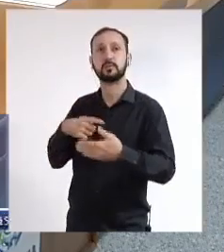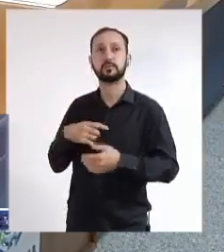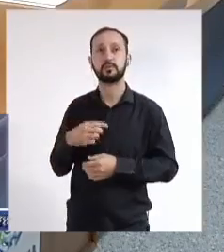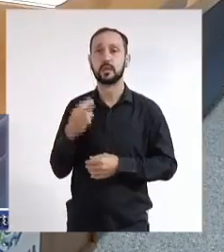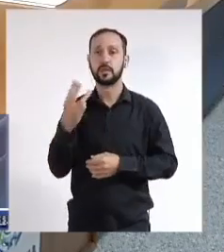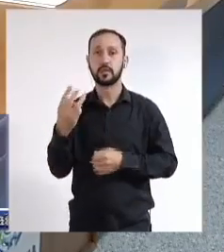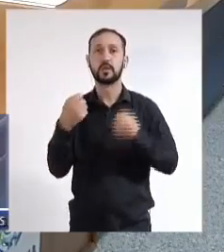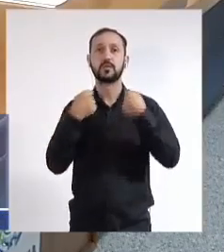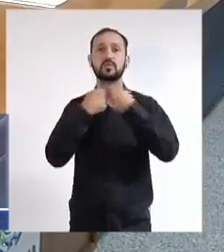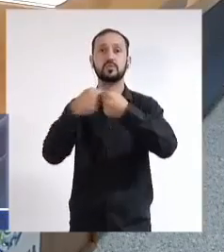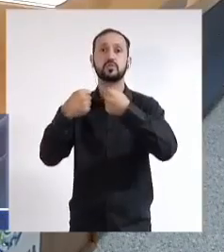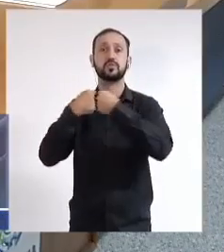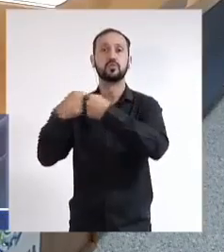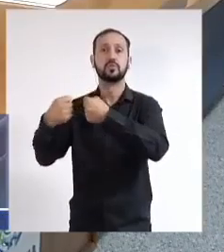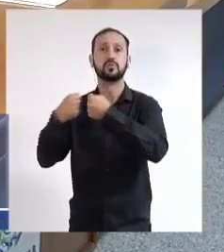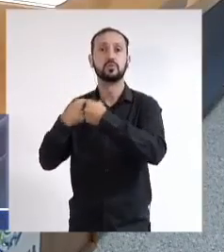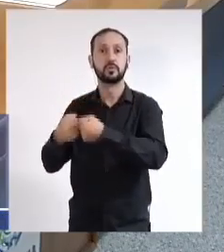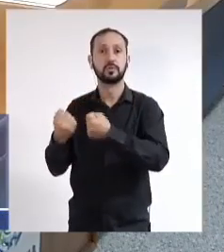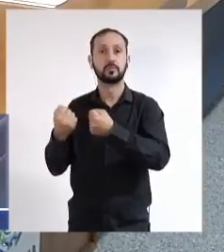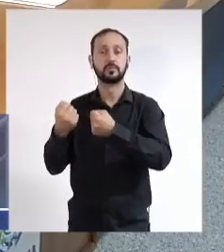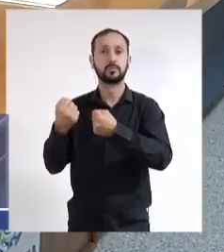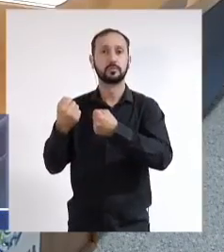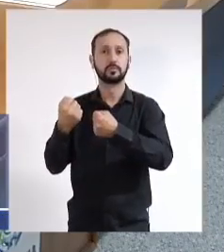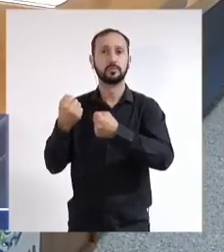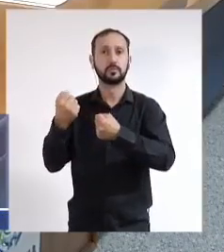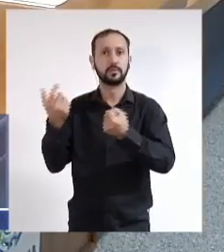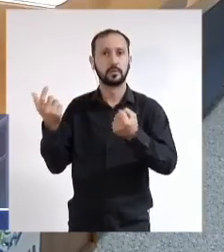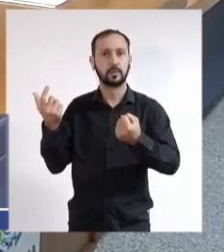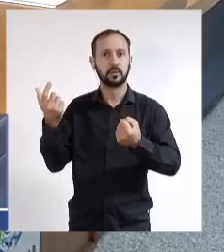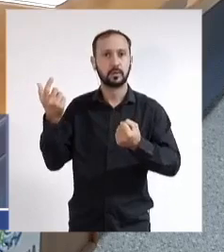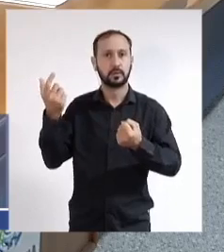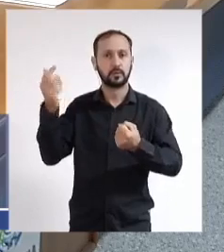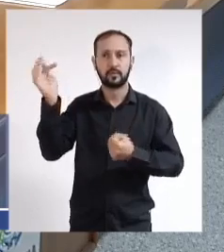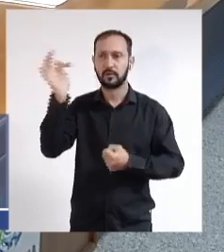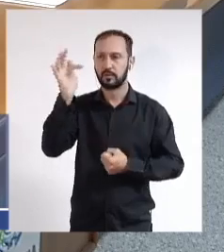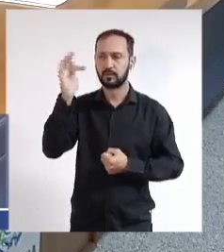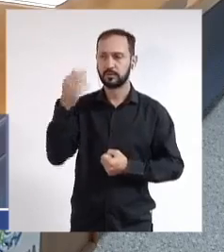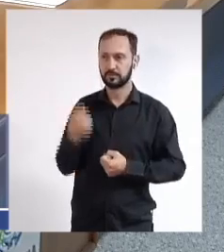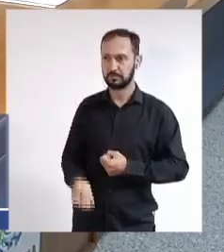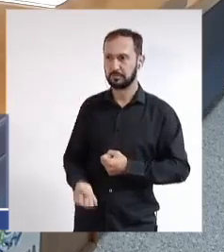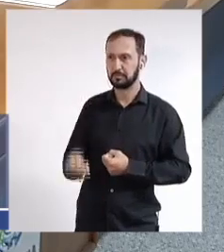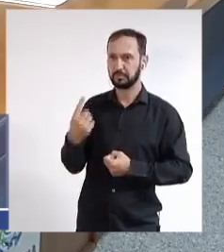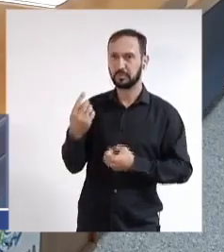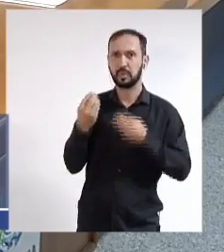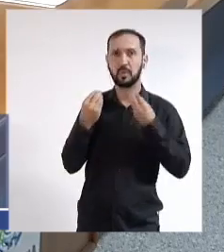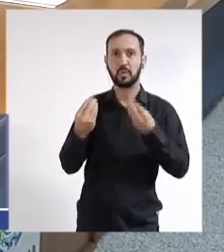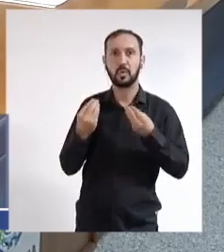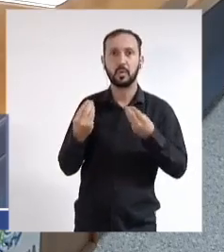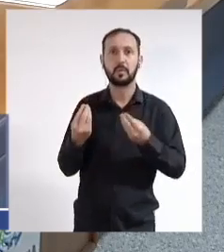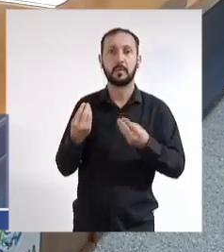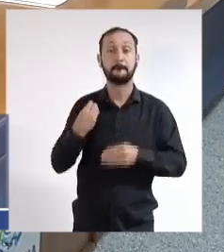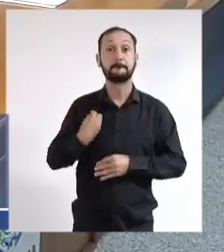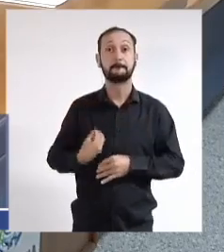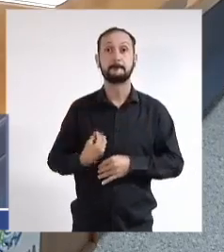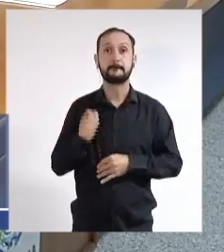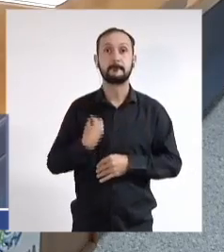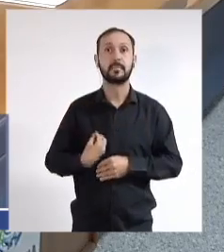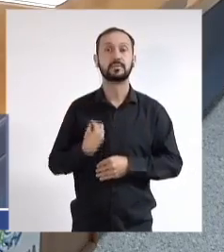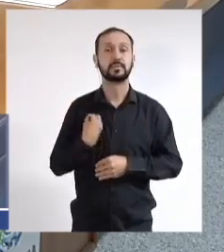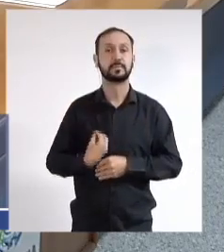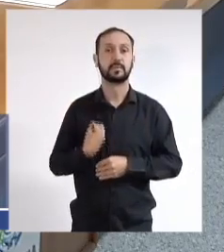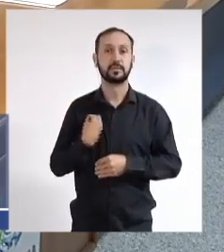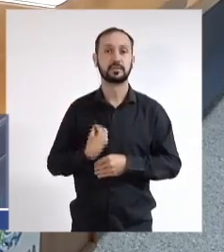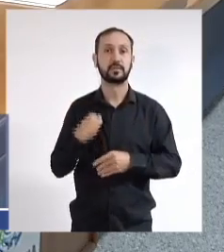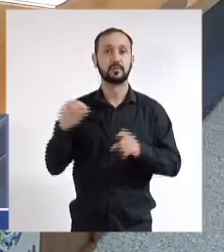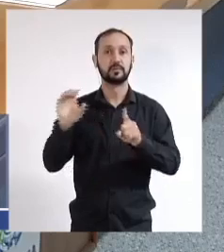três ônibus de universitário até assustamos né pela participação é